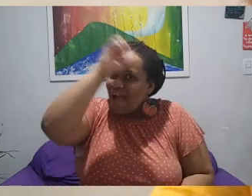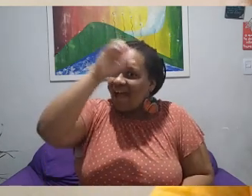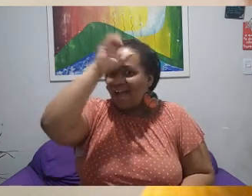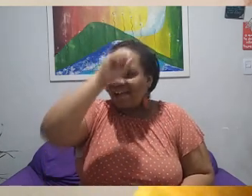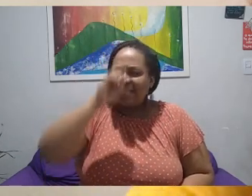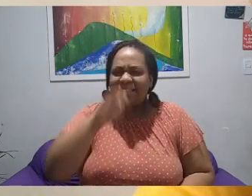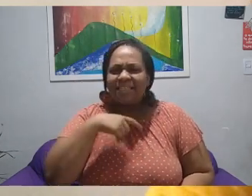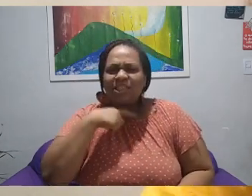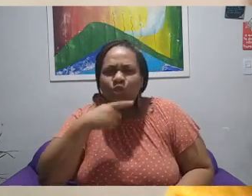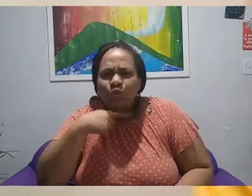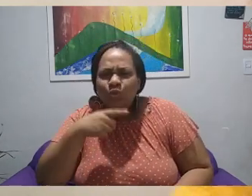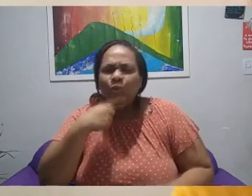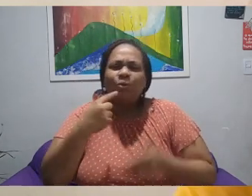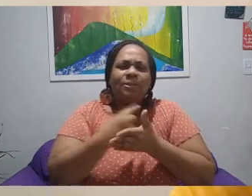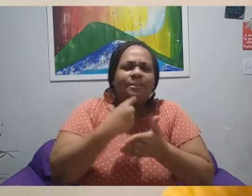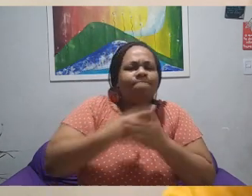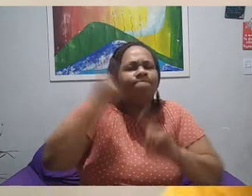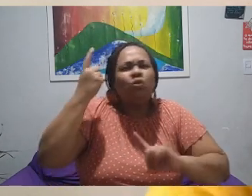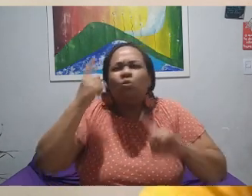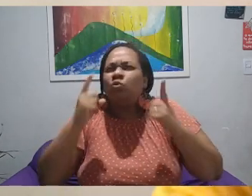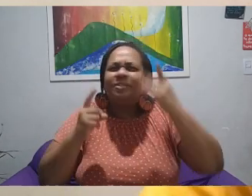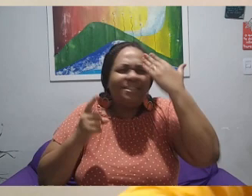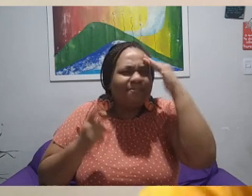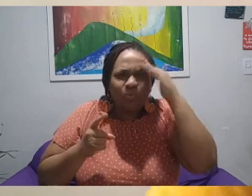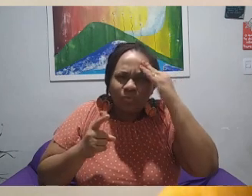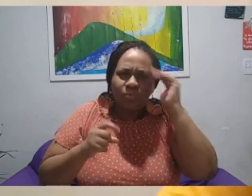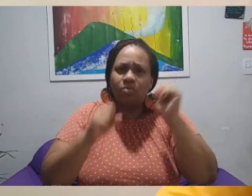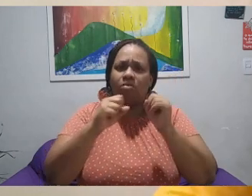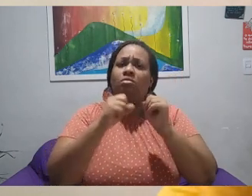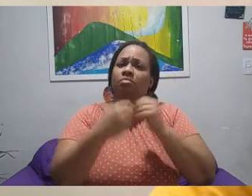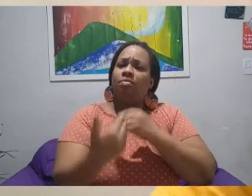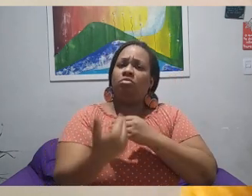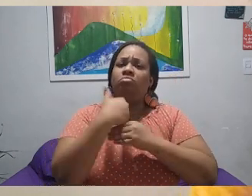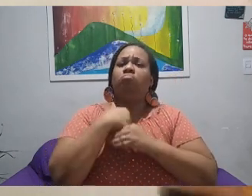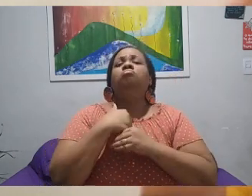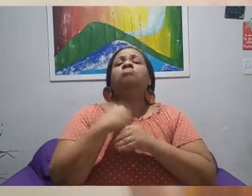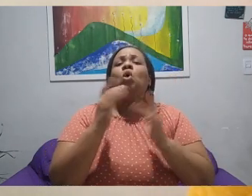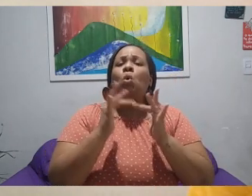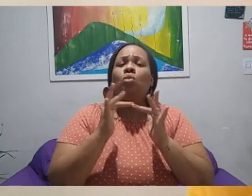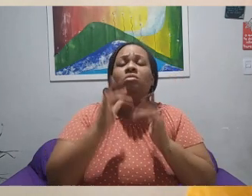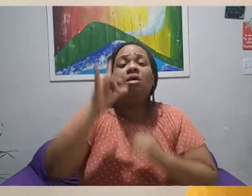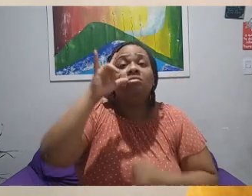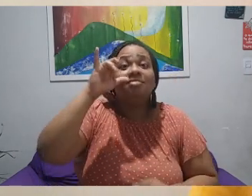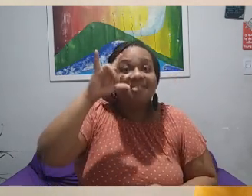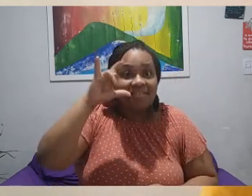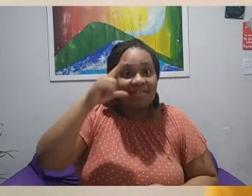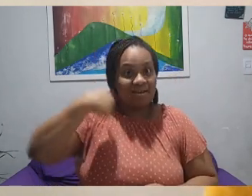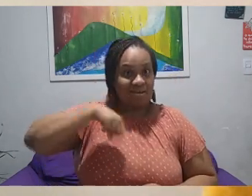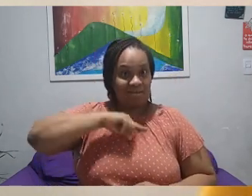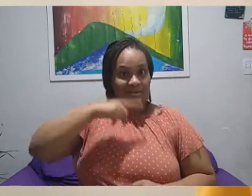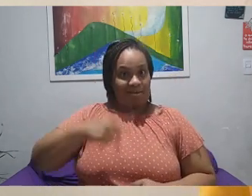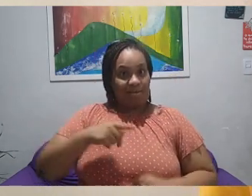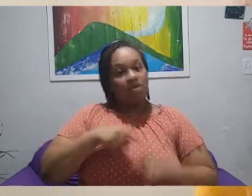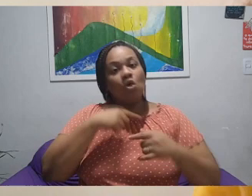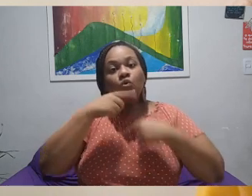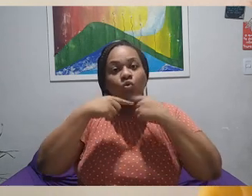aprendido. E se restou alguma dúvida, se alguma coisa não ficou clara, você pode estar entrando em contato com a gente pelo nosso Instagram